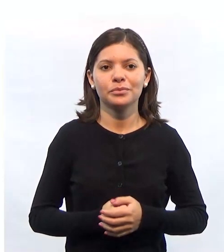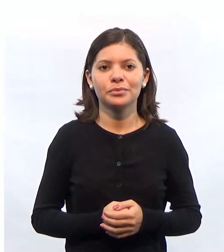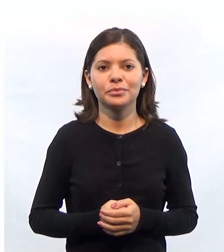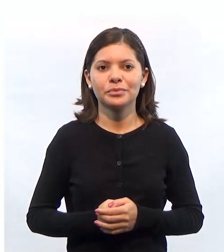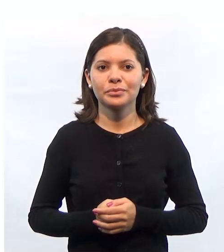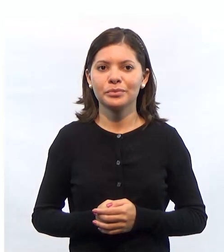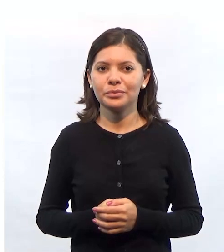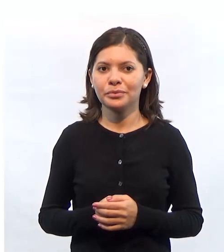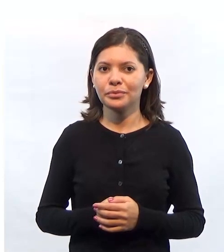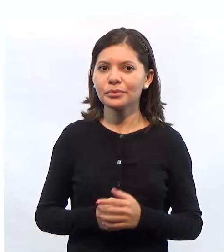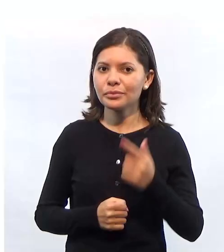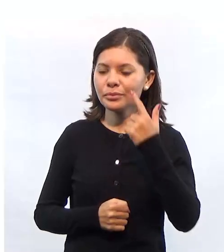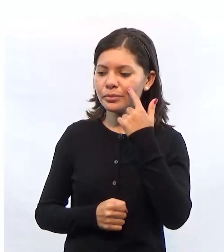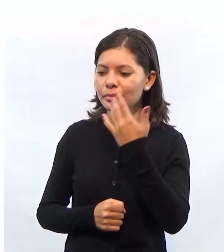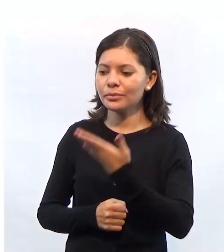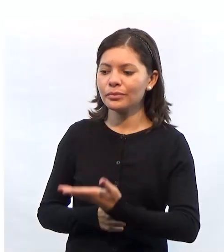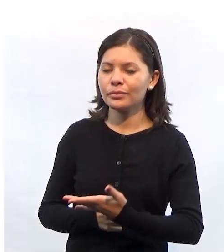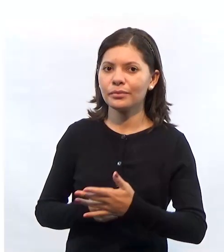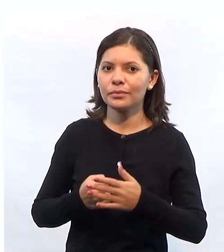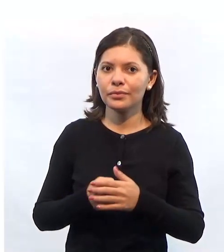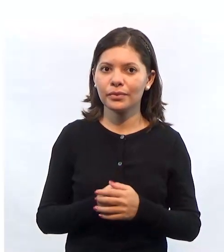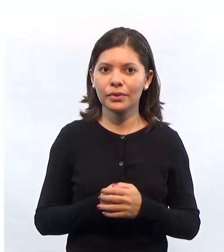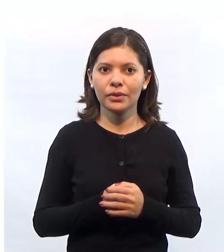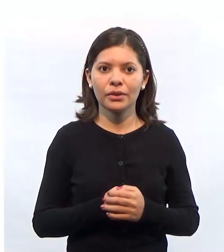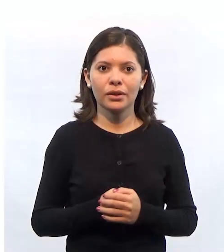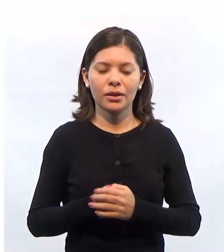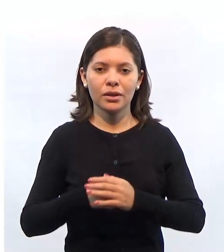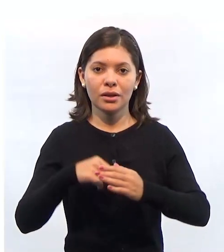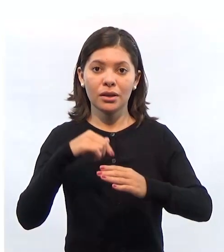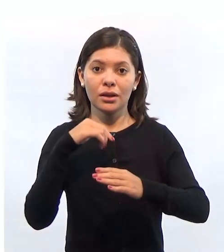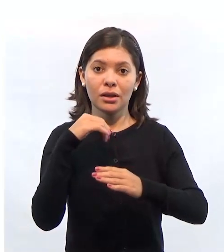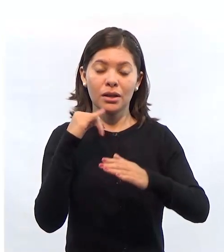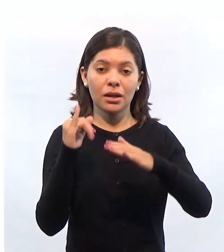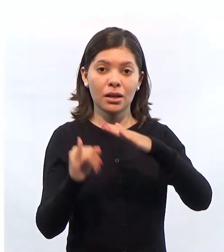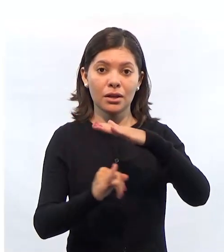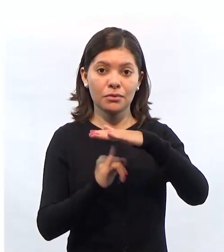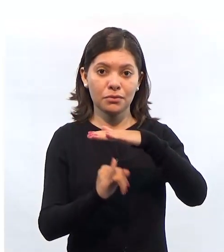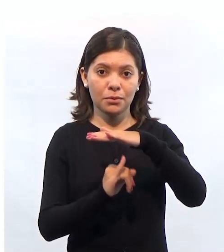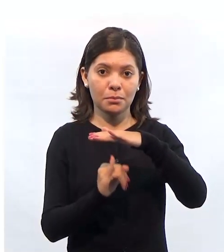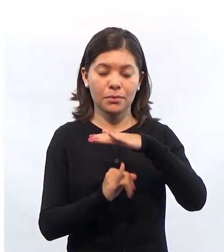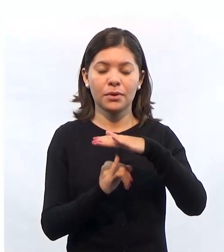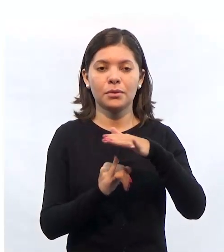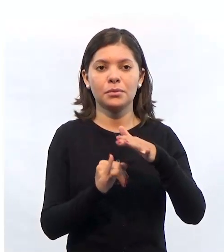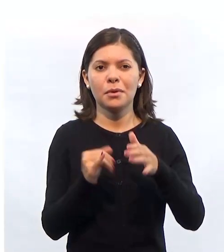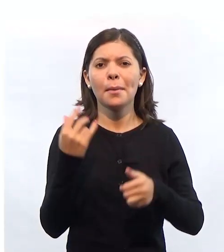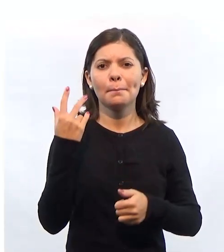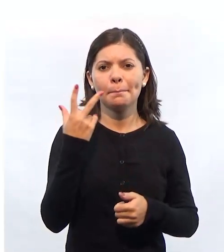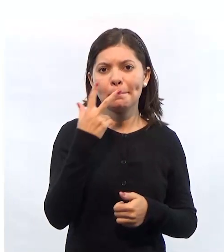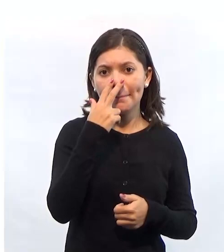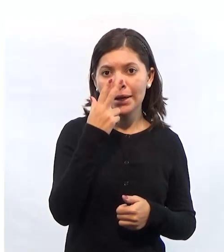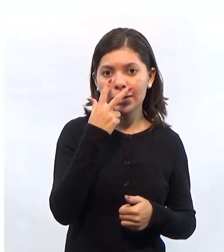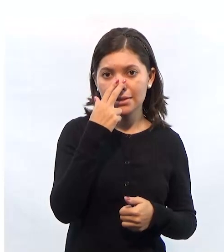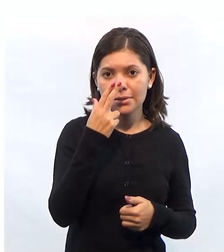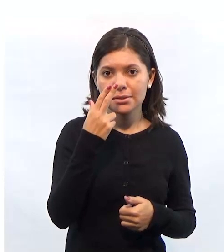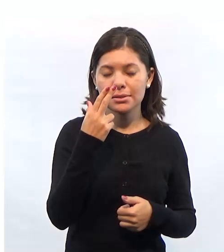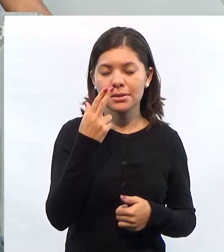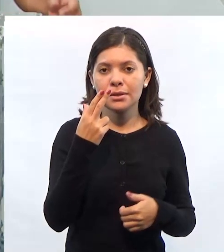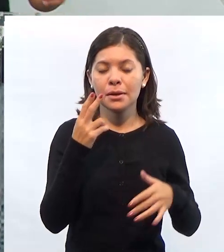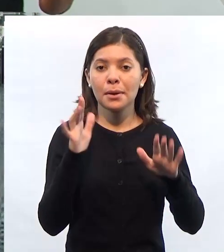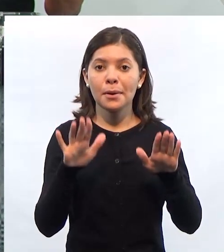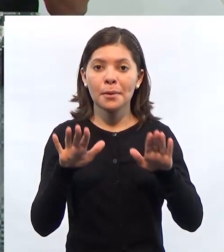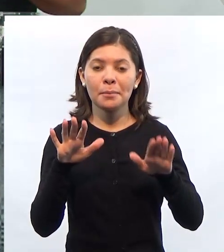Aqui nós temos o controle informal é muito parecido com o não confiável só que aqui